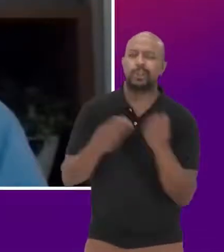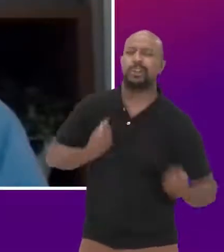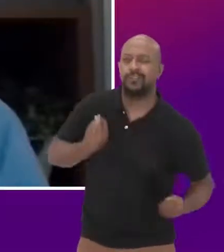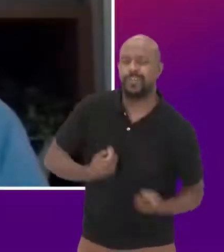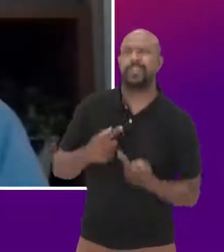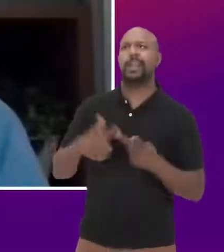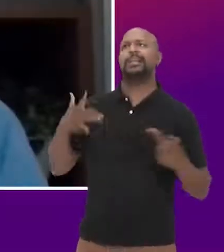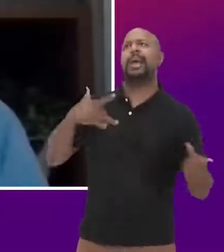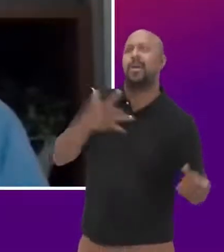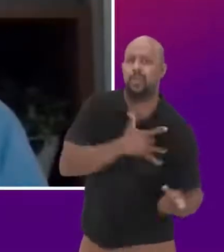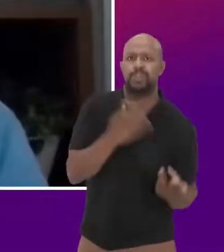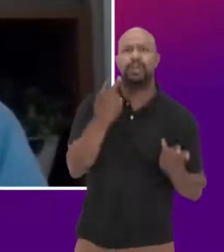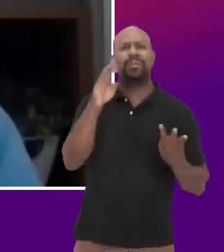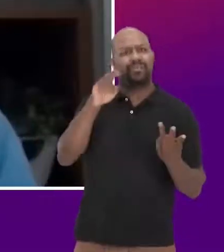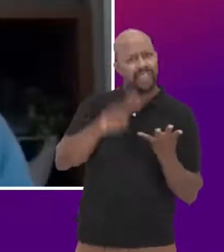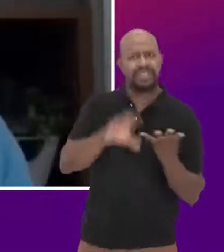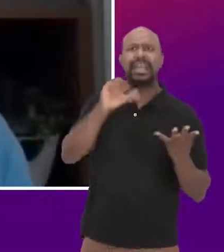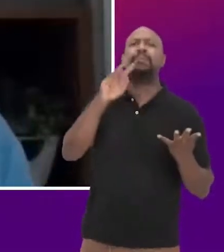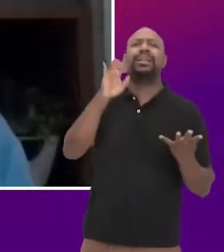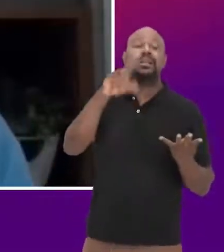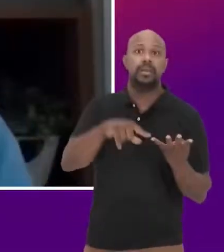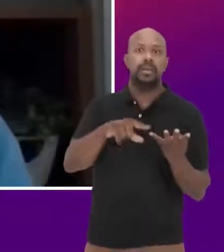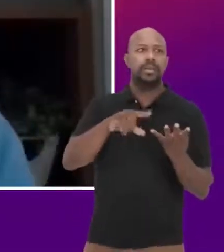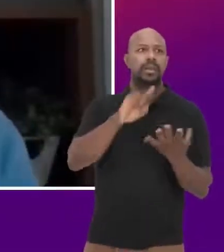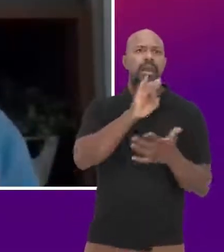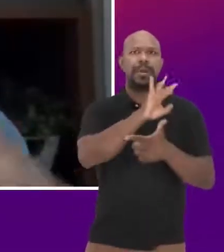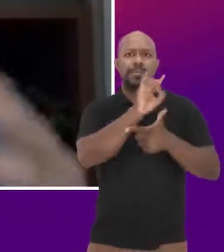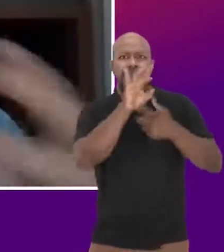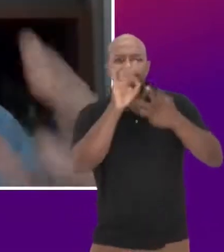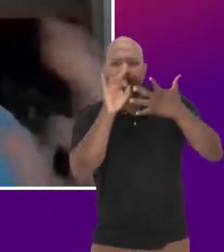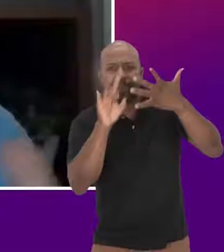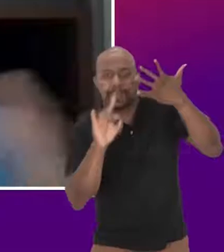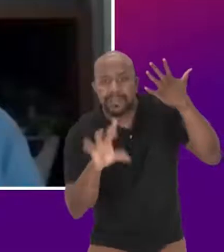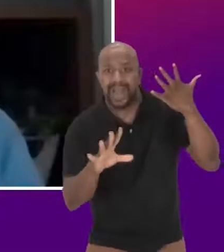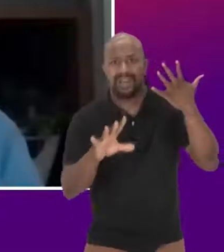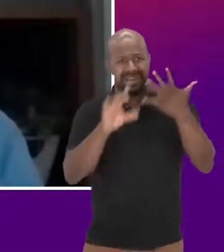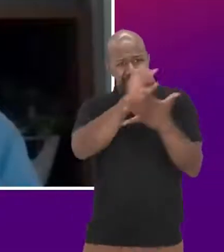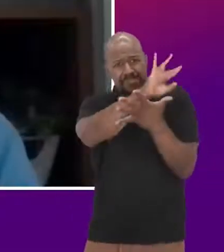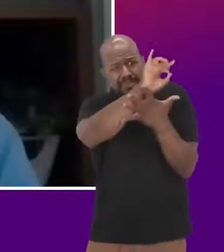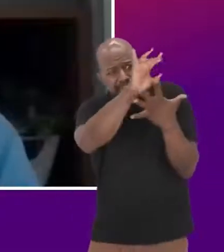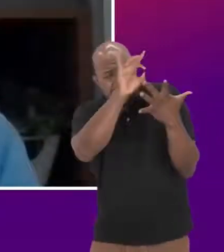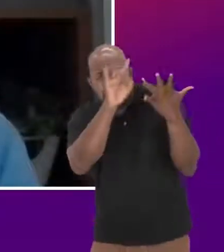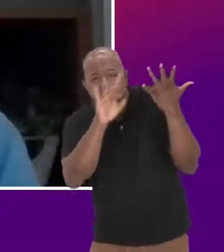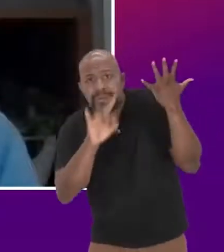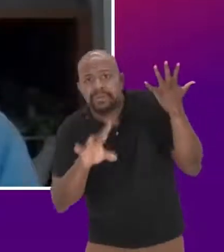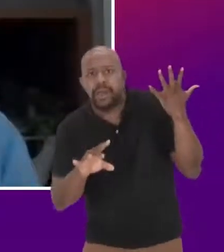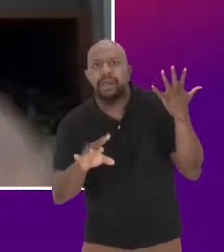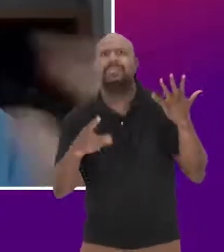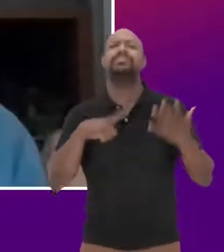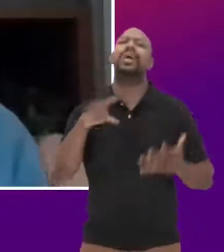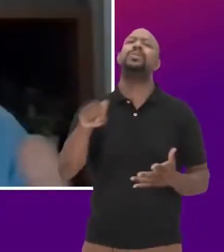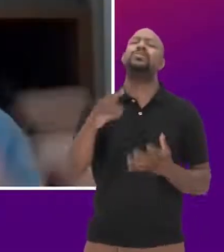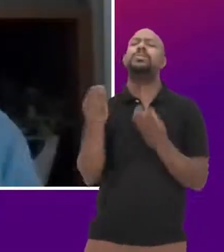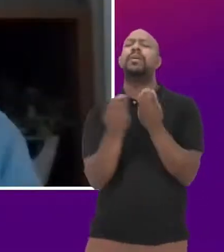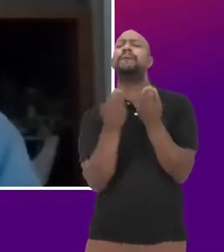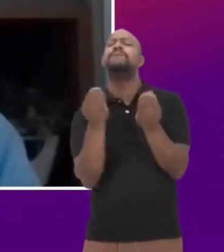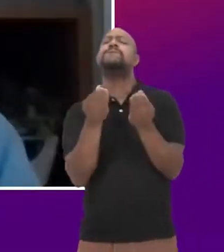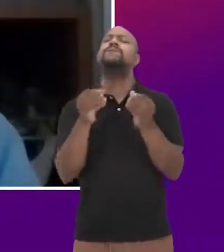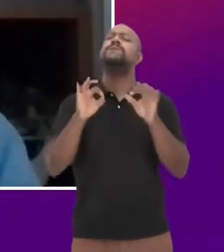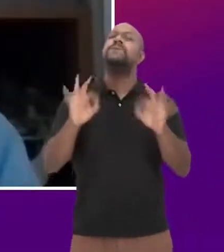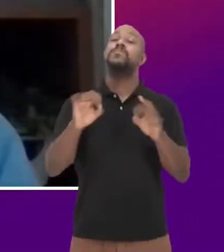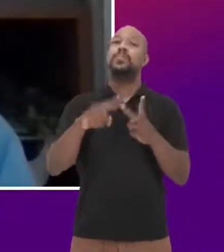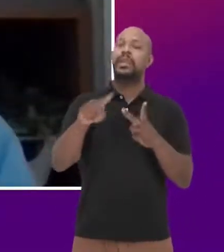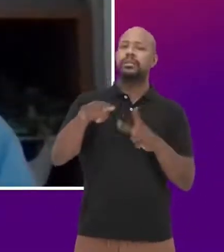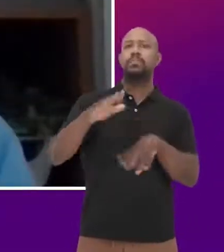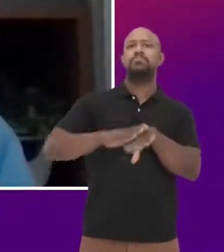vida, saúde, previdência, capitalização, e cada uma dessas modalidades ela tem as suas características e